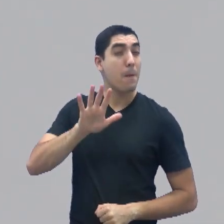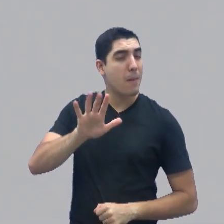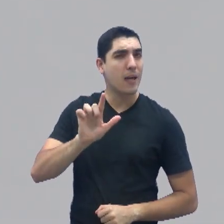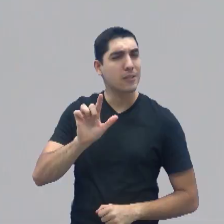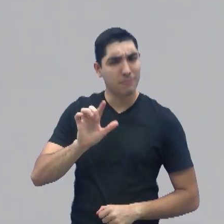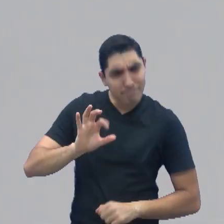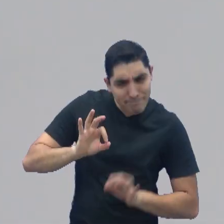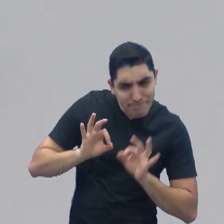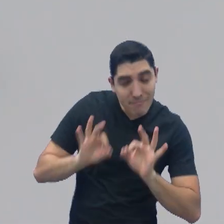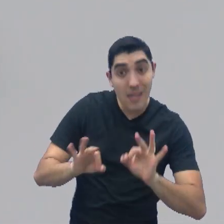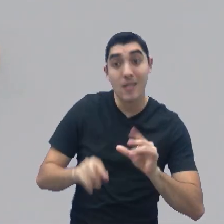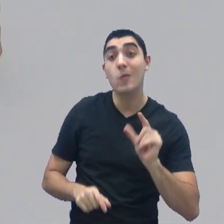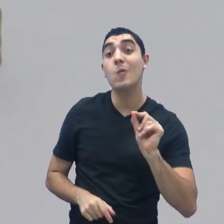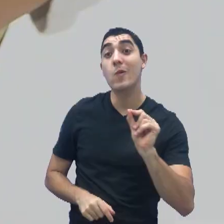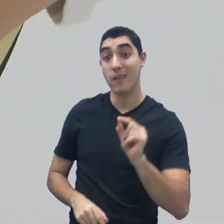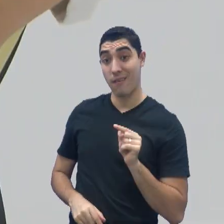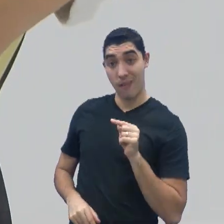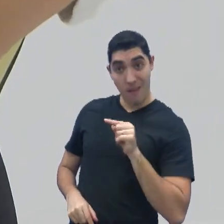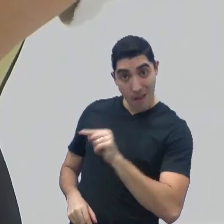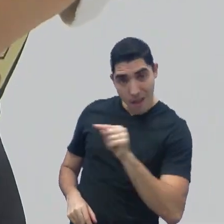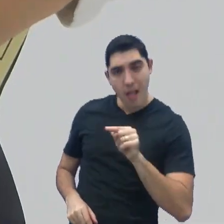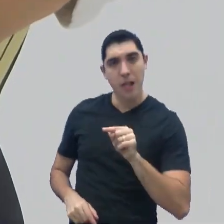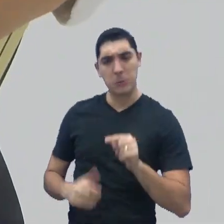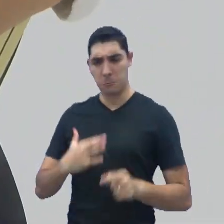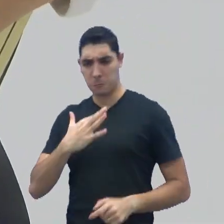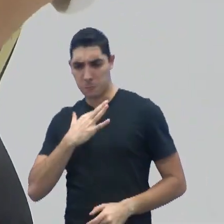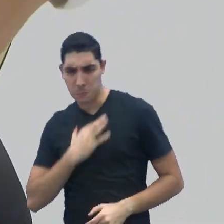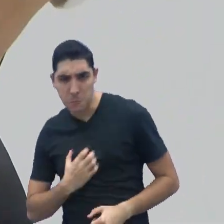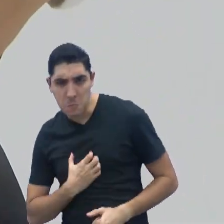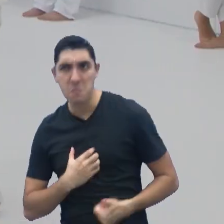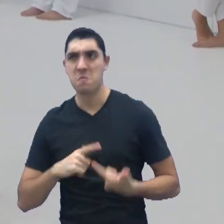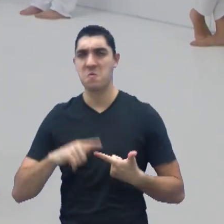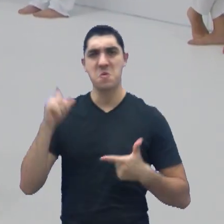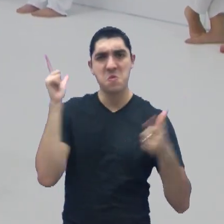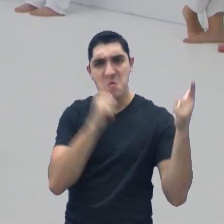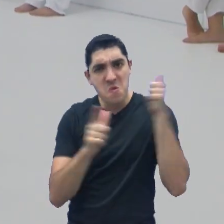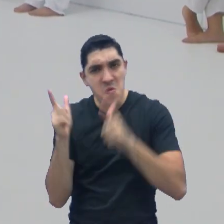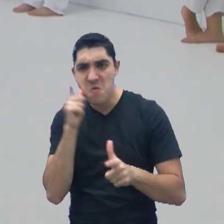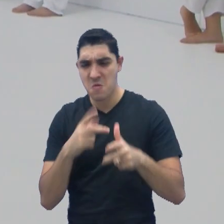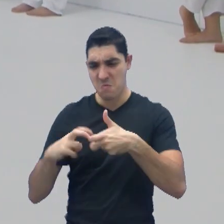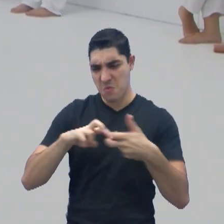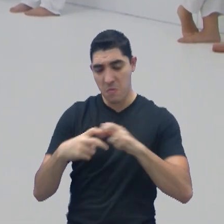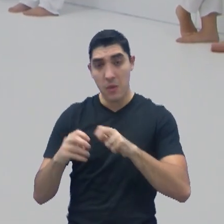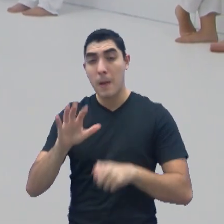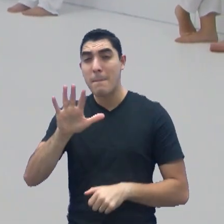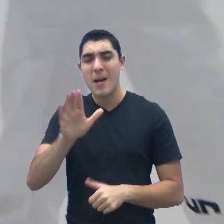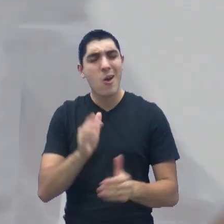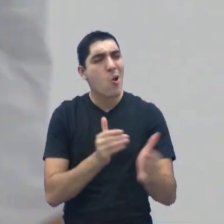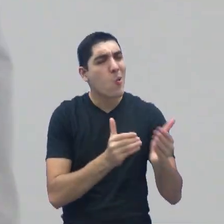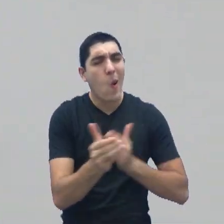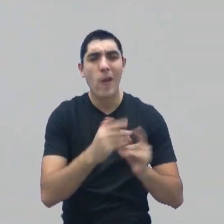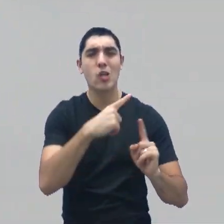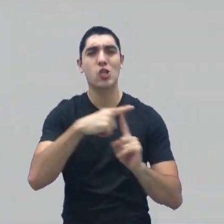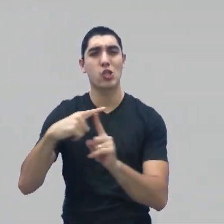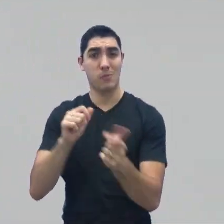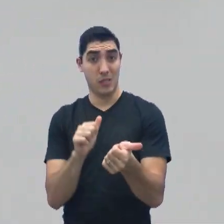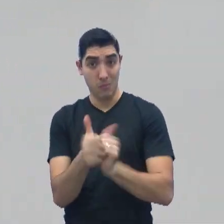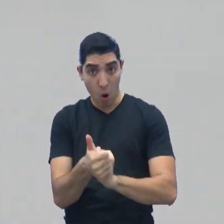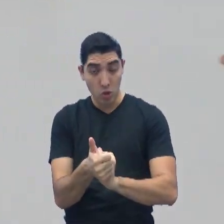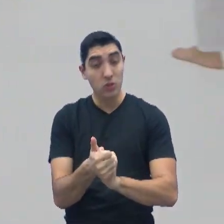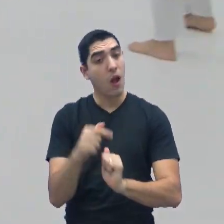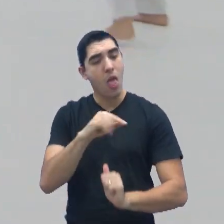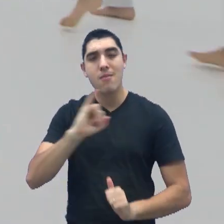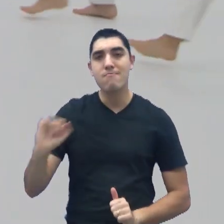certa. Muito antes das lutas, medalhas e conquistas, o esporte, seja lá qual ele for, atua como ferramenta